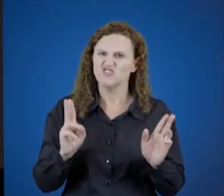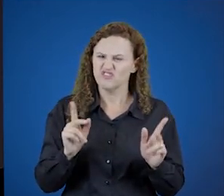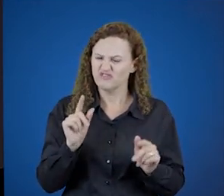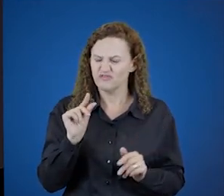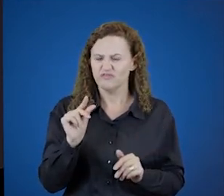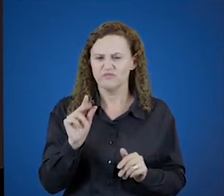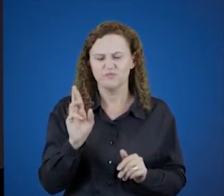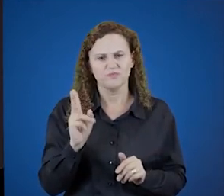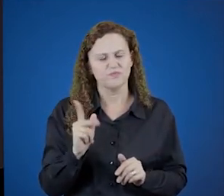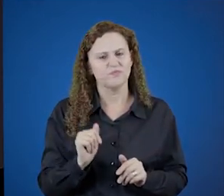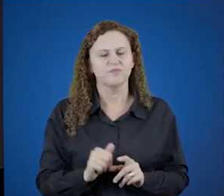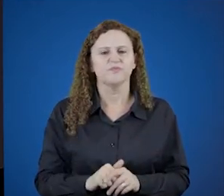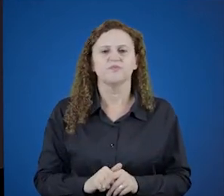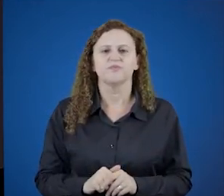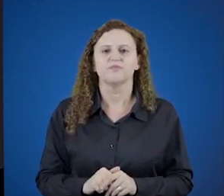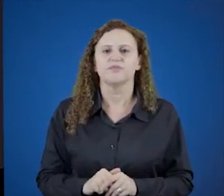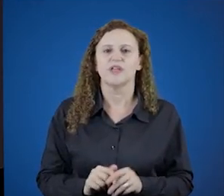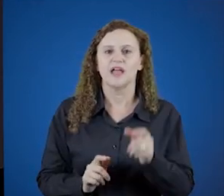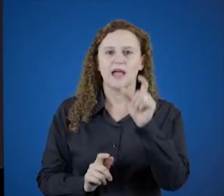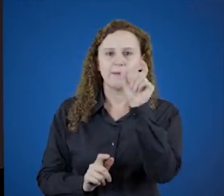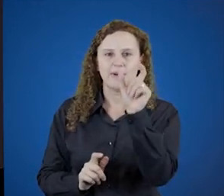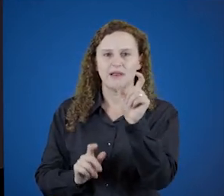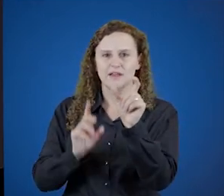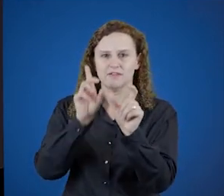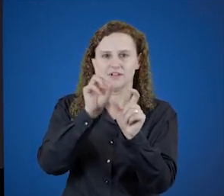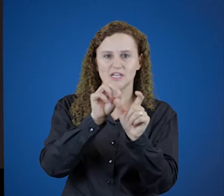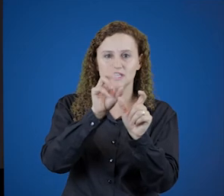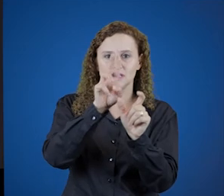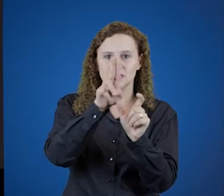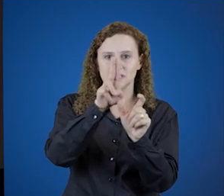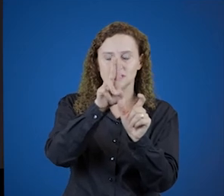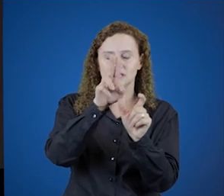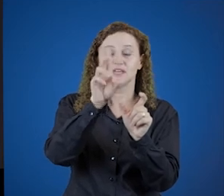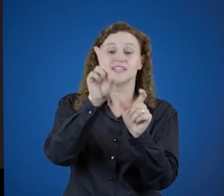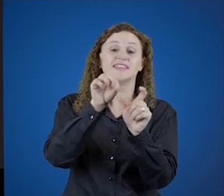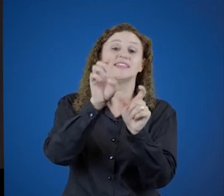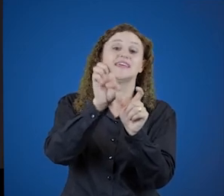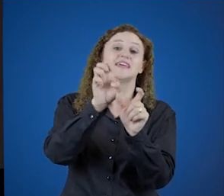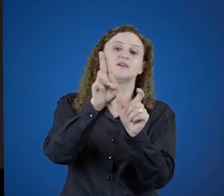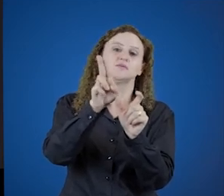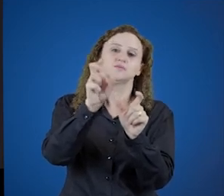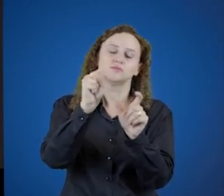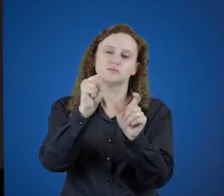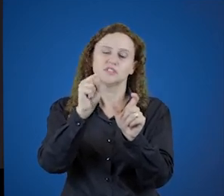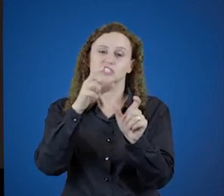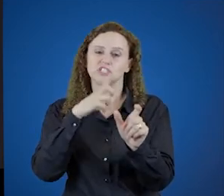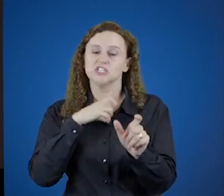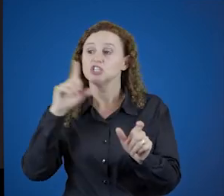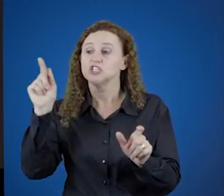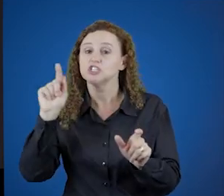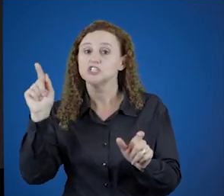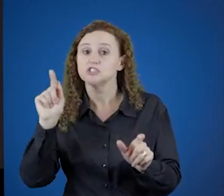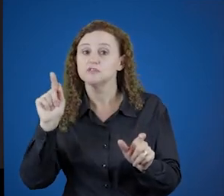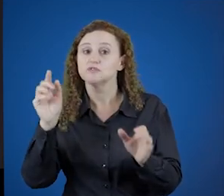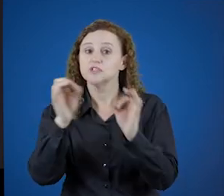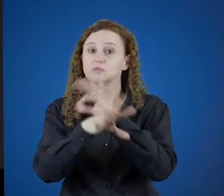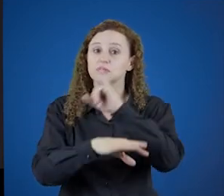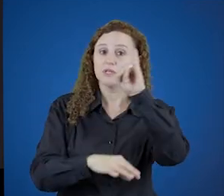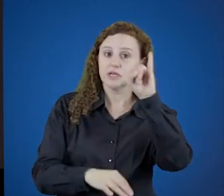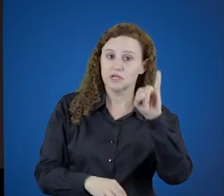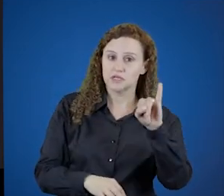diferente né A palavra Deus o nominativo Deus genitivo